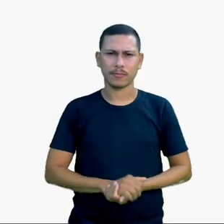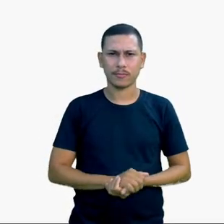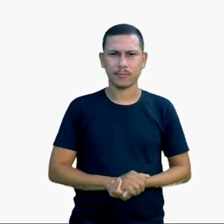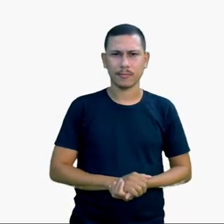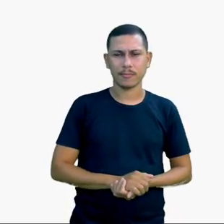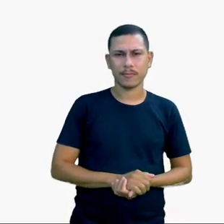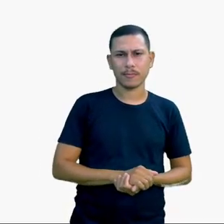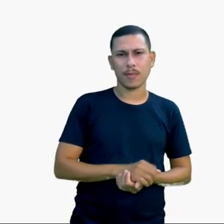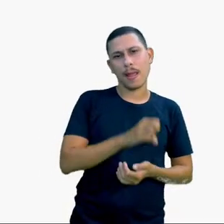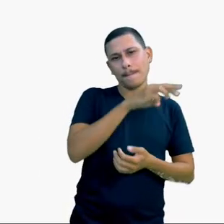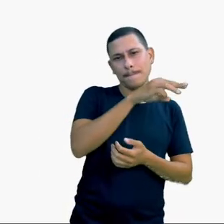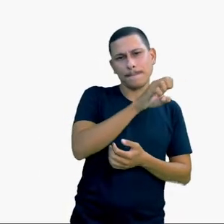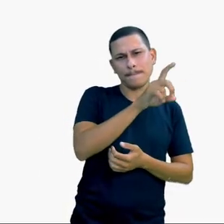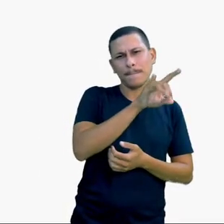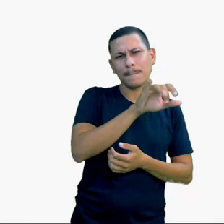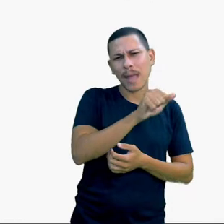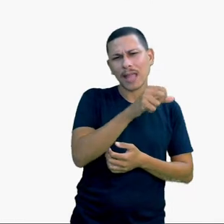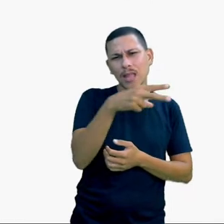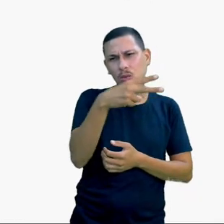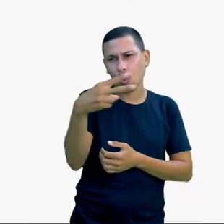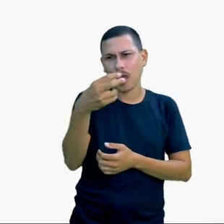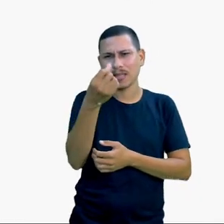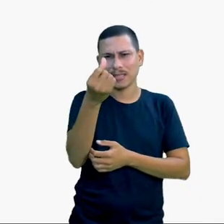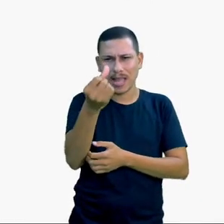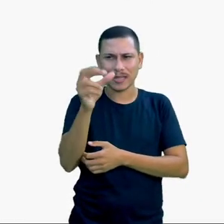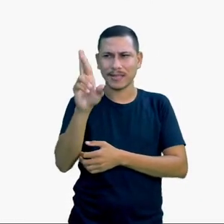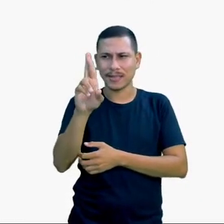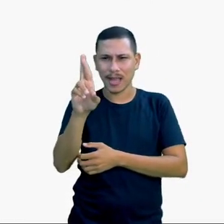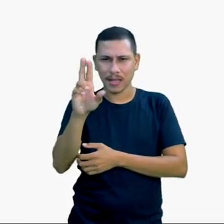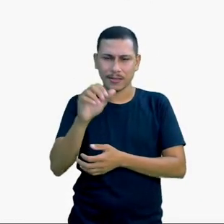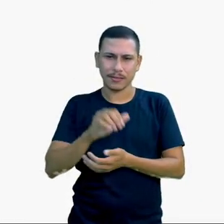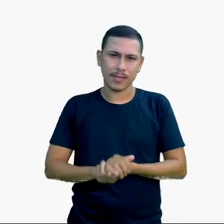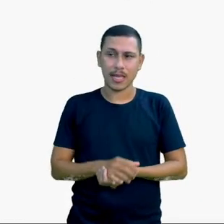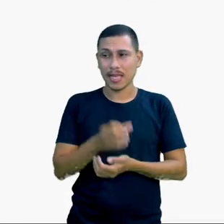preço do posto Beta foi igual a